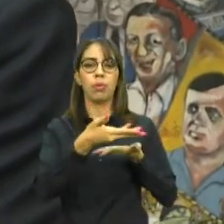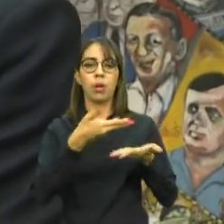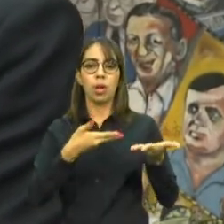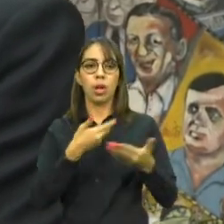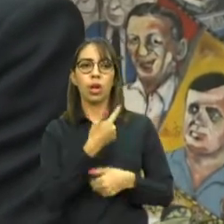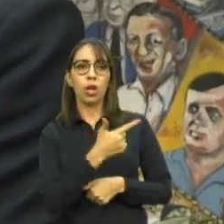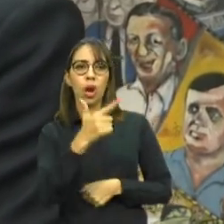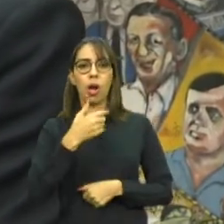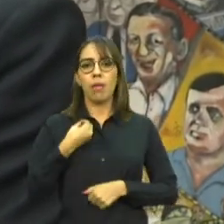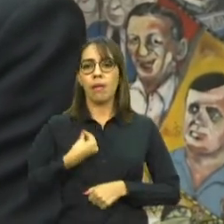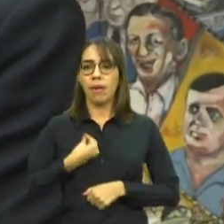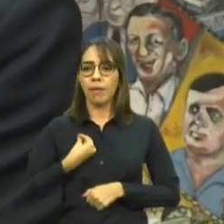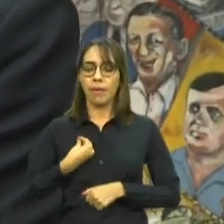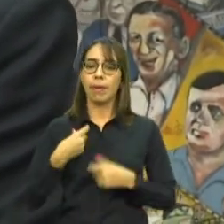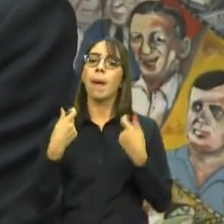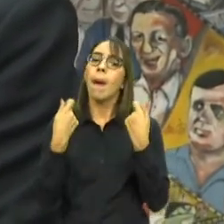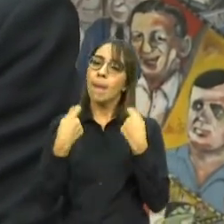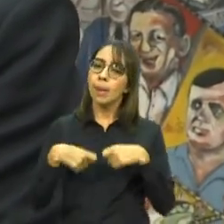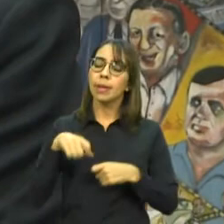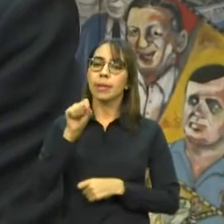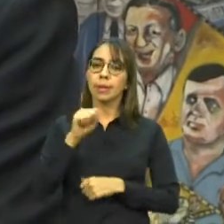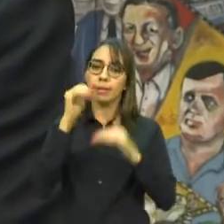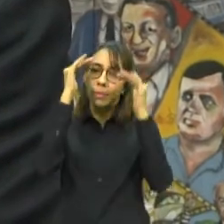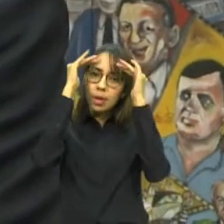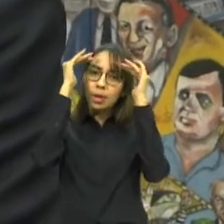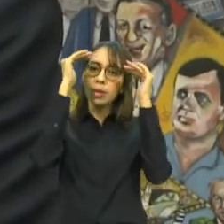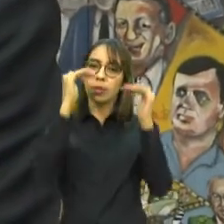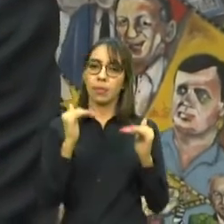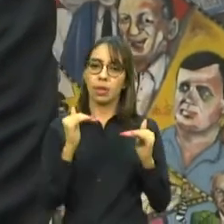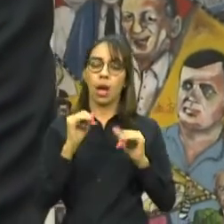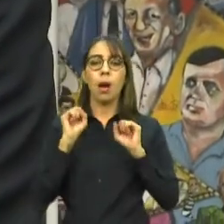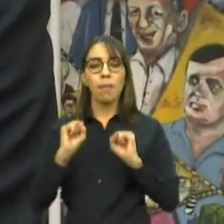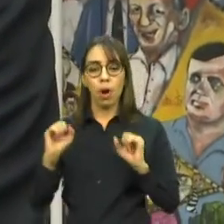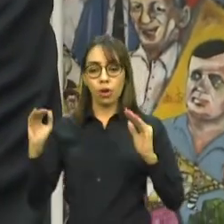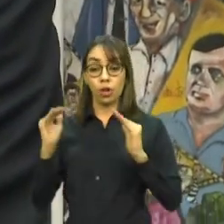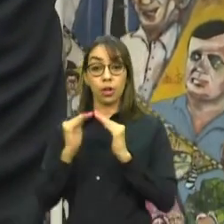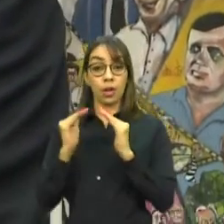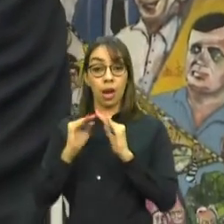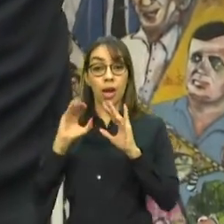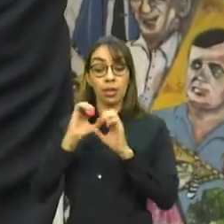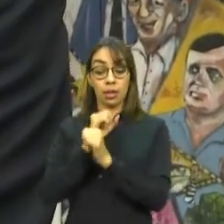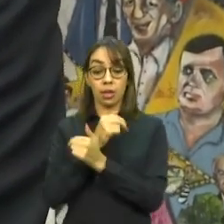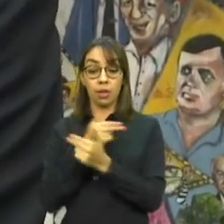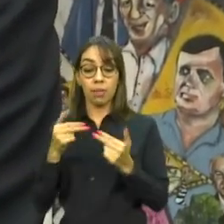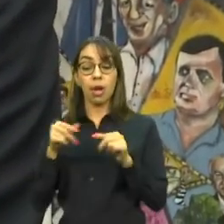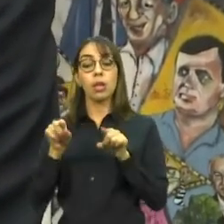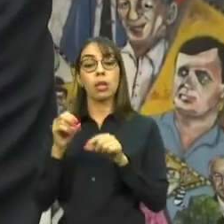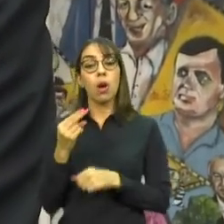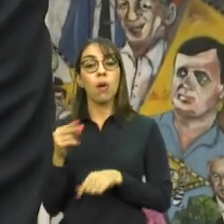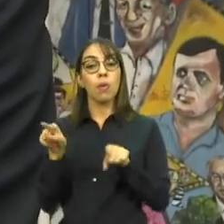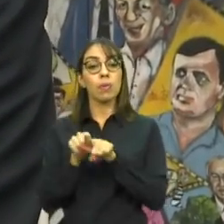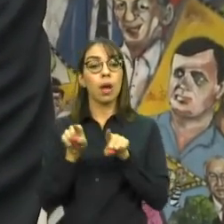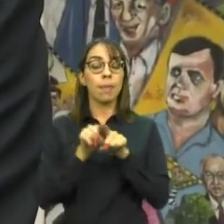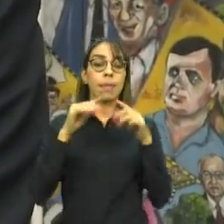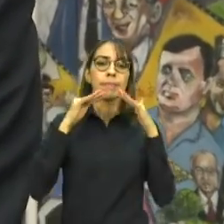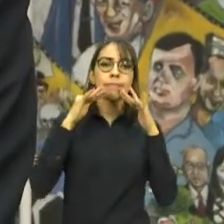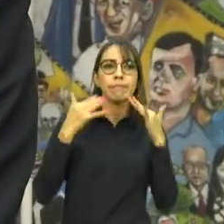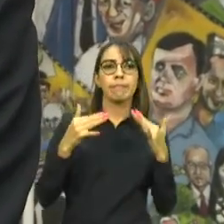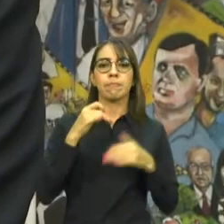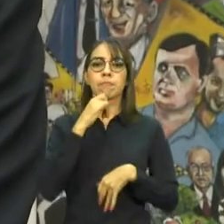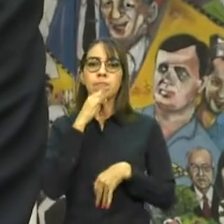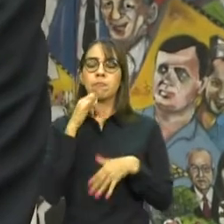que ser uma relação ética. Seja a fauna doméstica, a fauna silvestre, os animais de companhia, aqueles